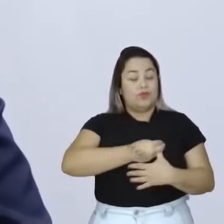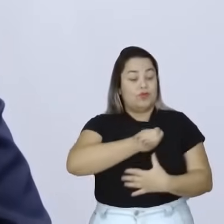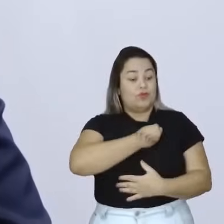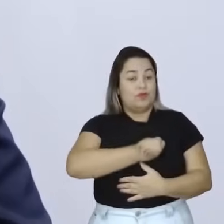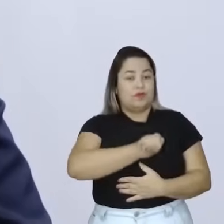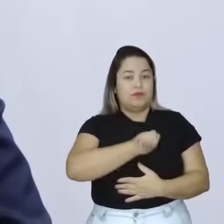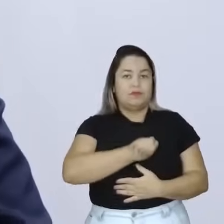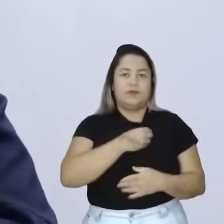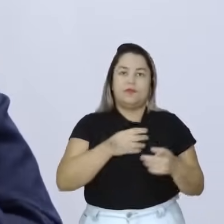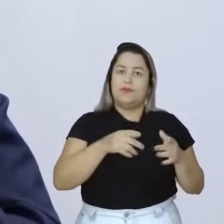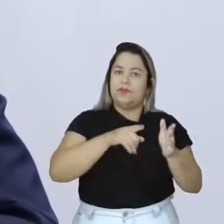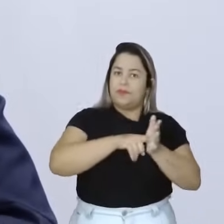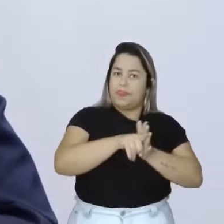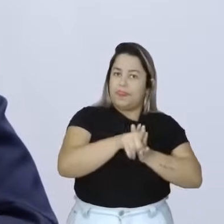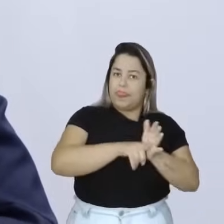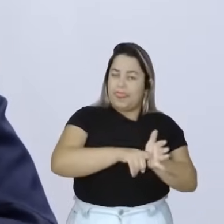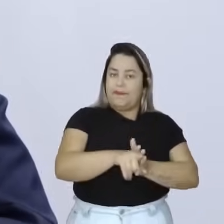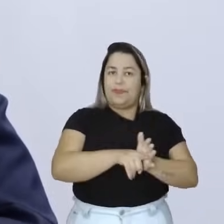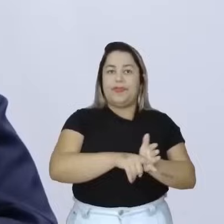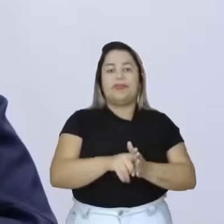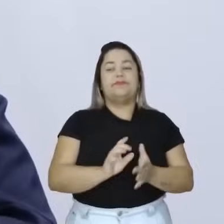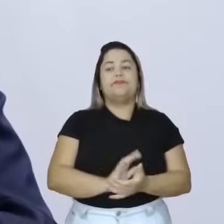processo do planejamento. Então,